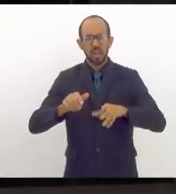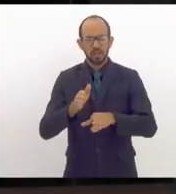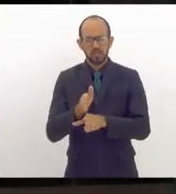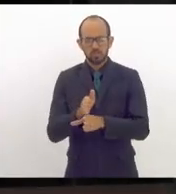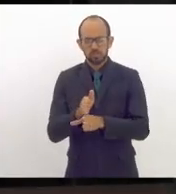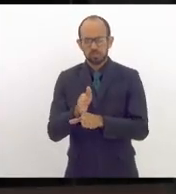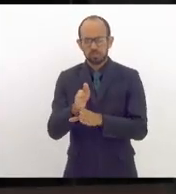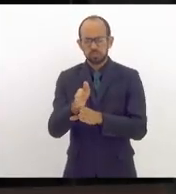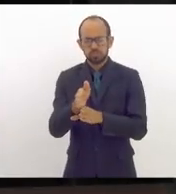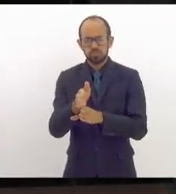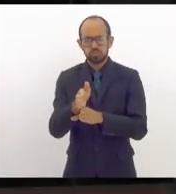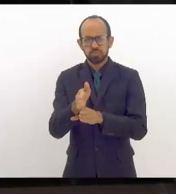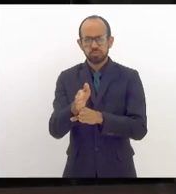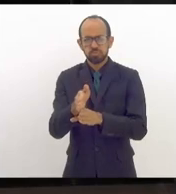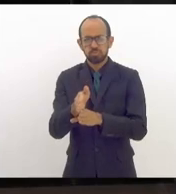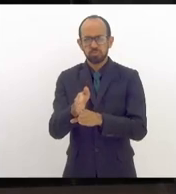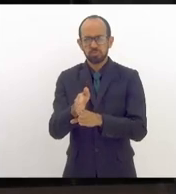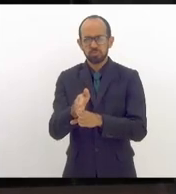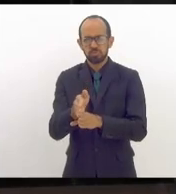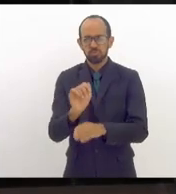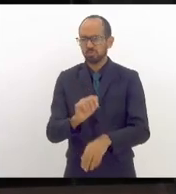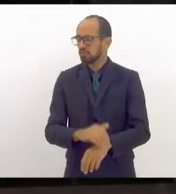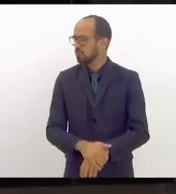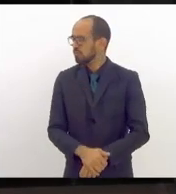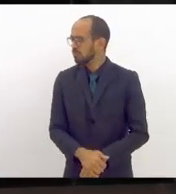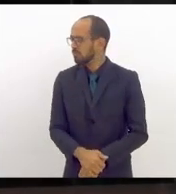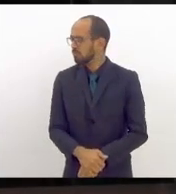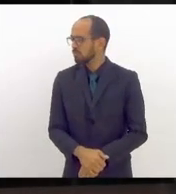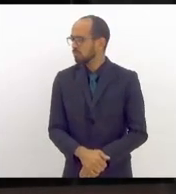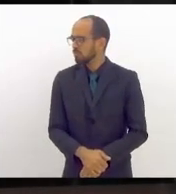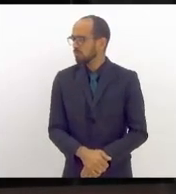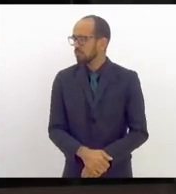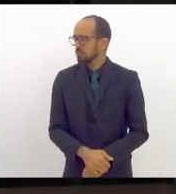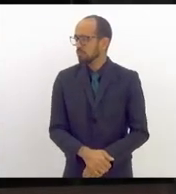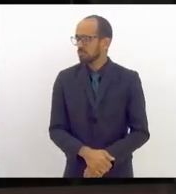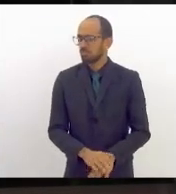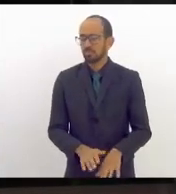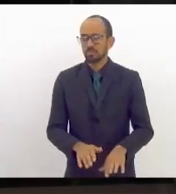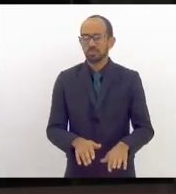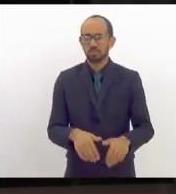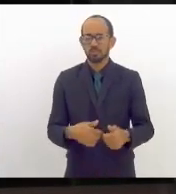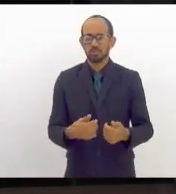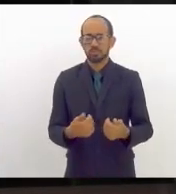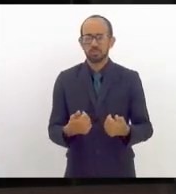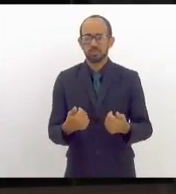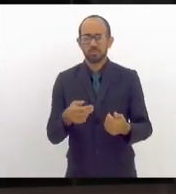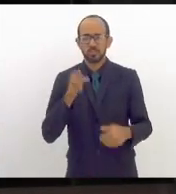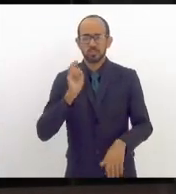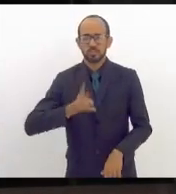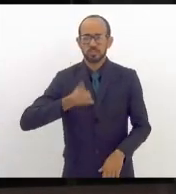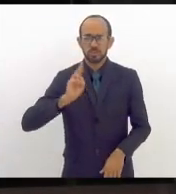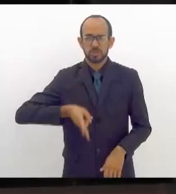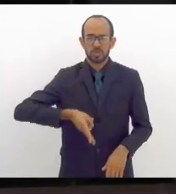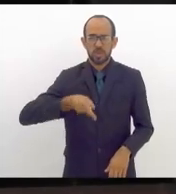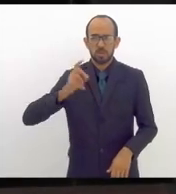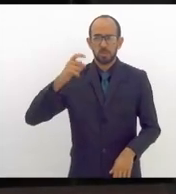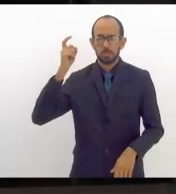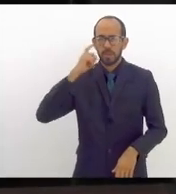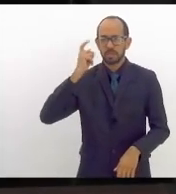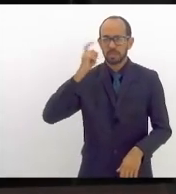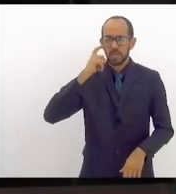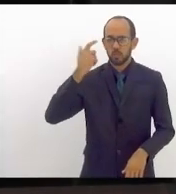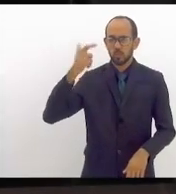harmonia entre as pessoas e aquilo que eu sempre falo alteridade sempre pensando no outro